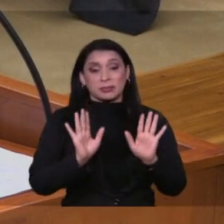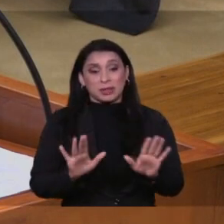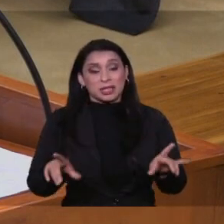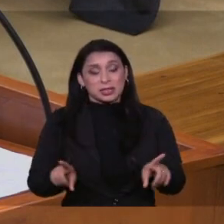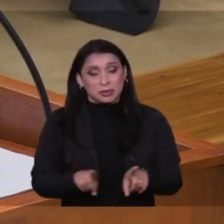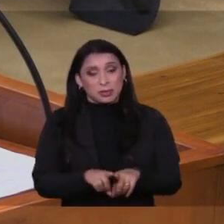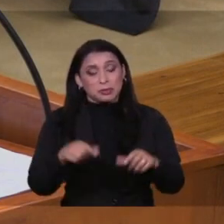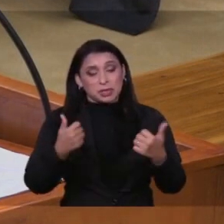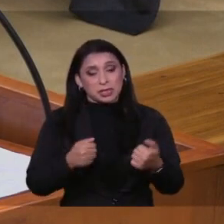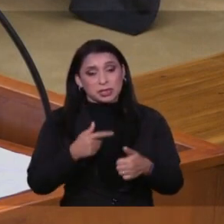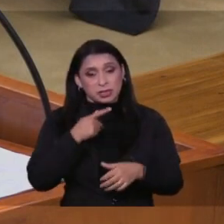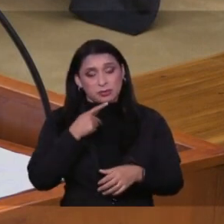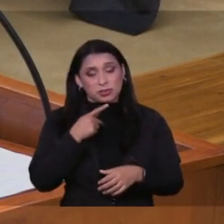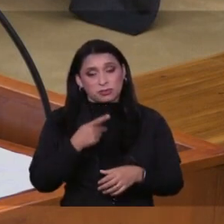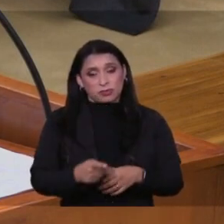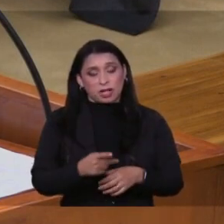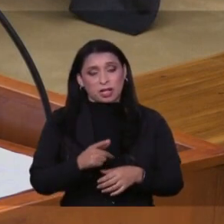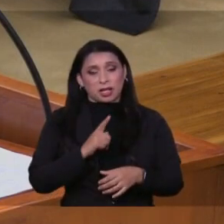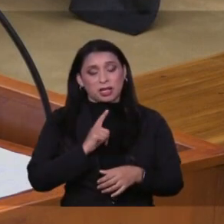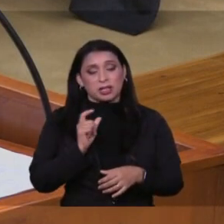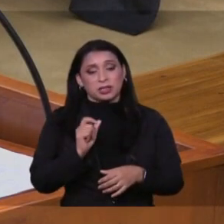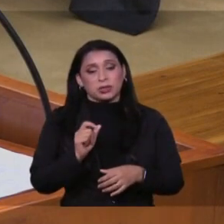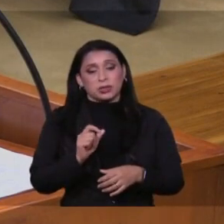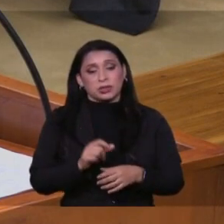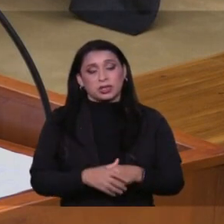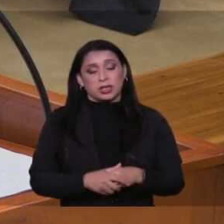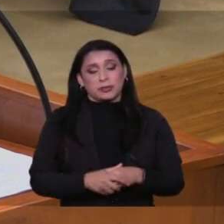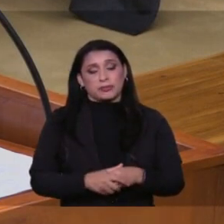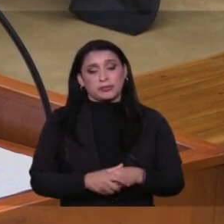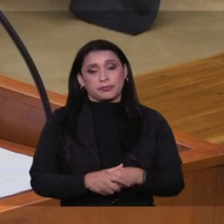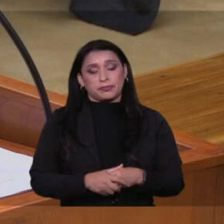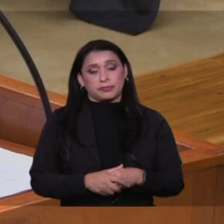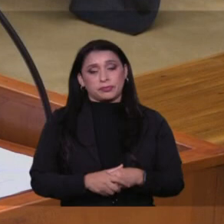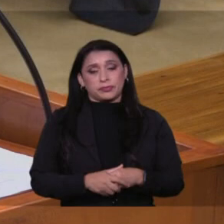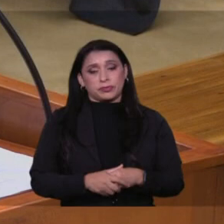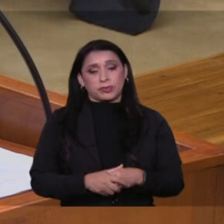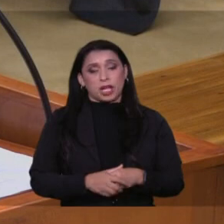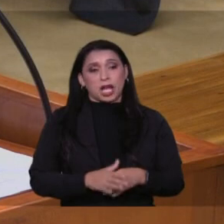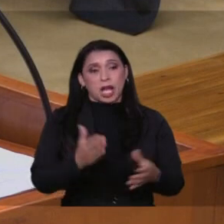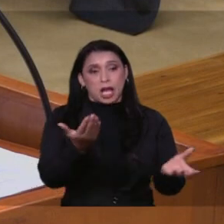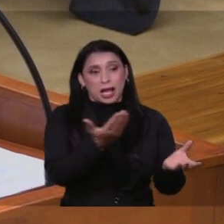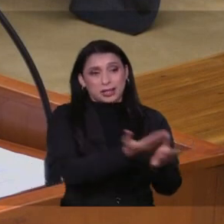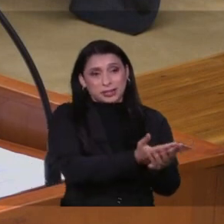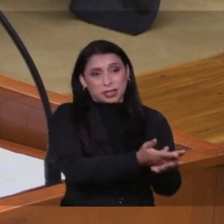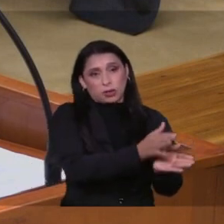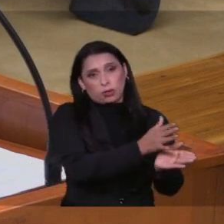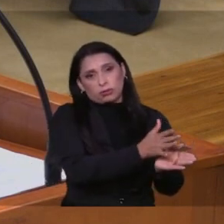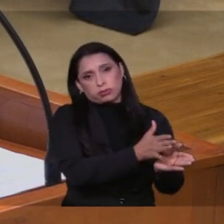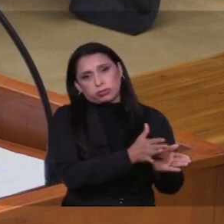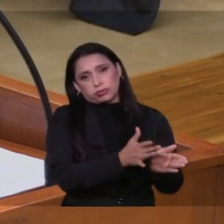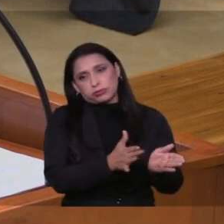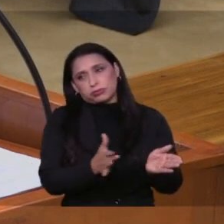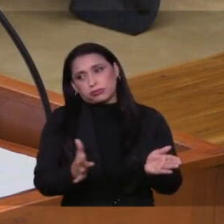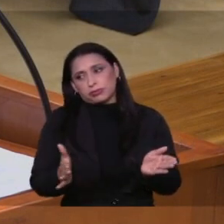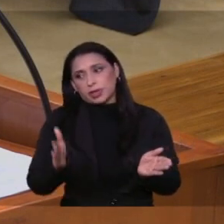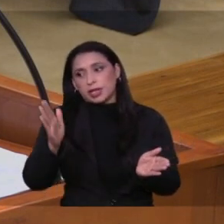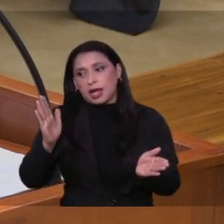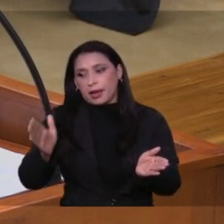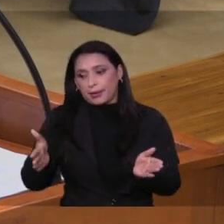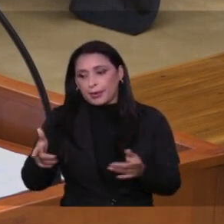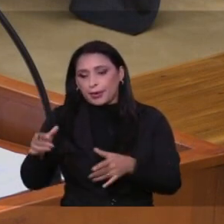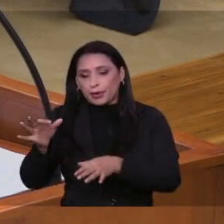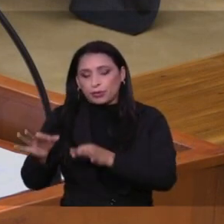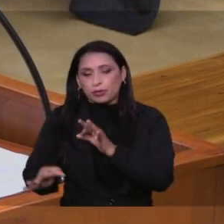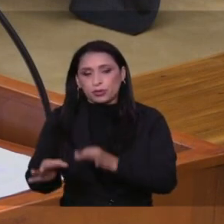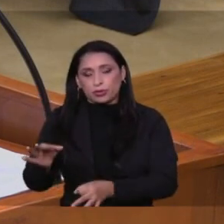relator é que se destacar que, por conta da distância no tempo entre o ajuizamento da ação e este julgamento, houve a perda